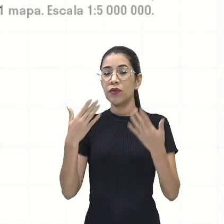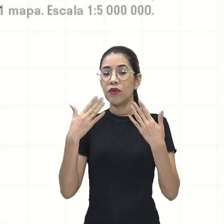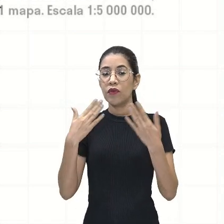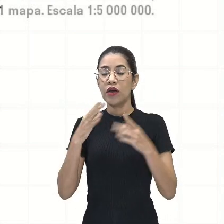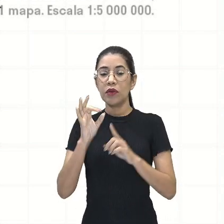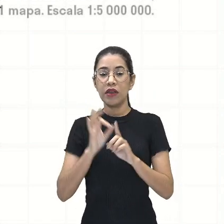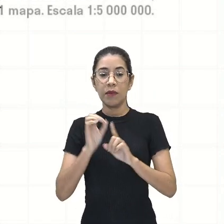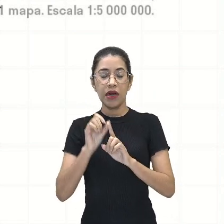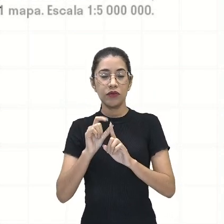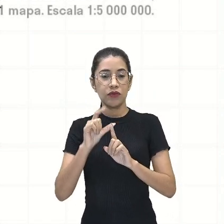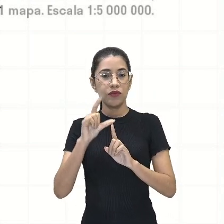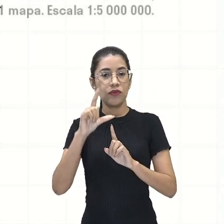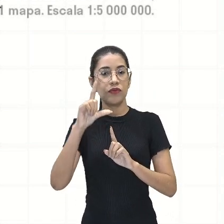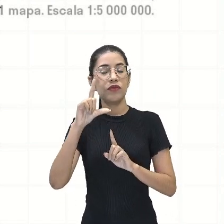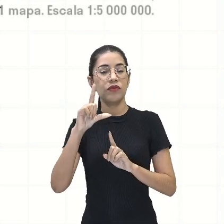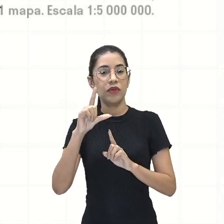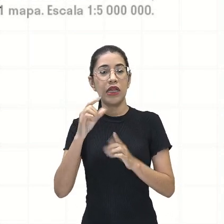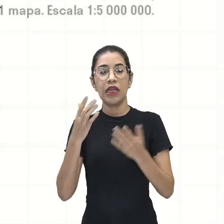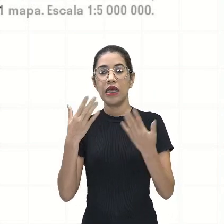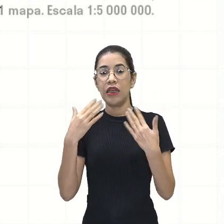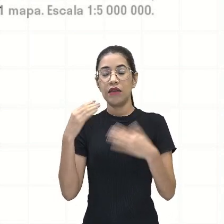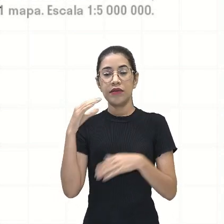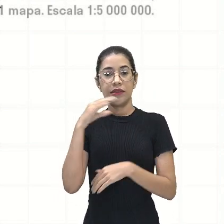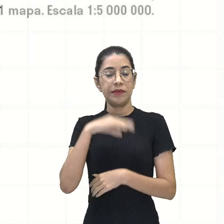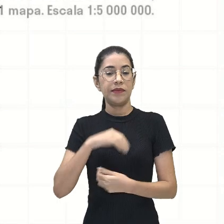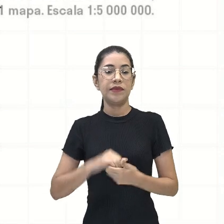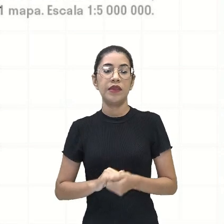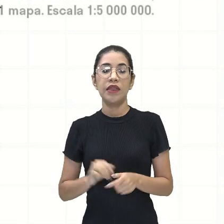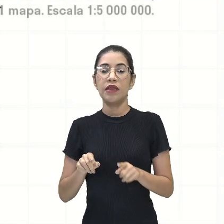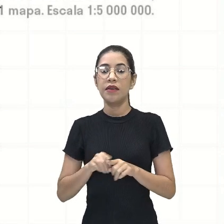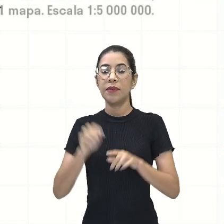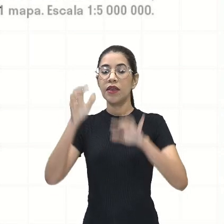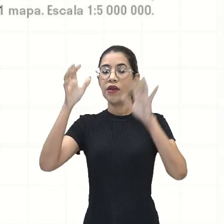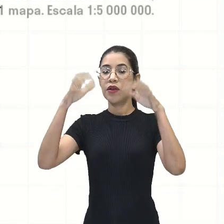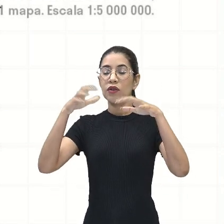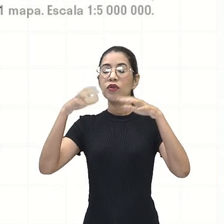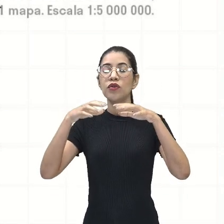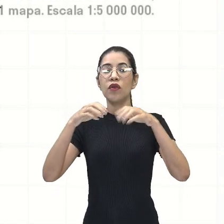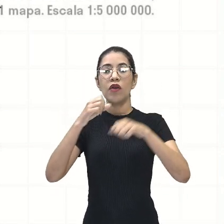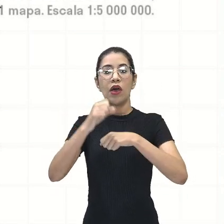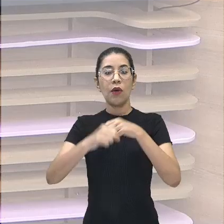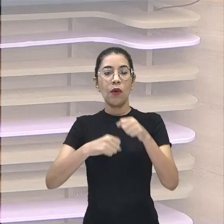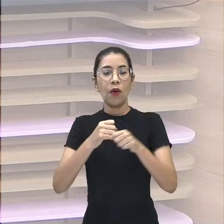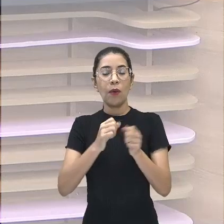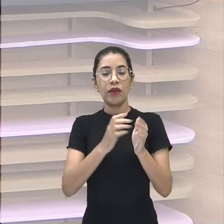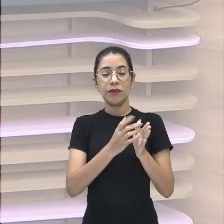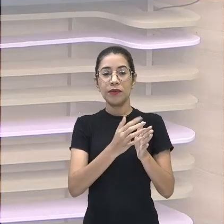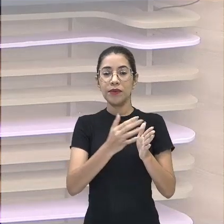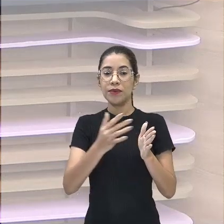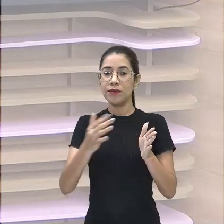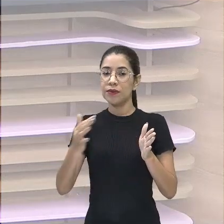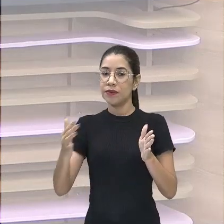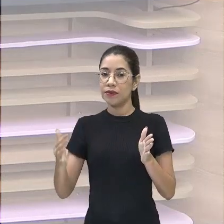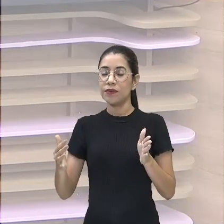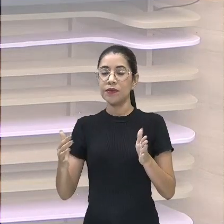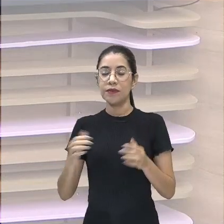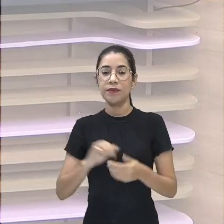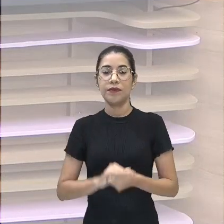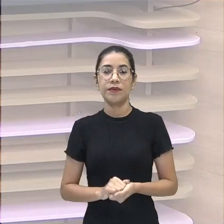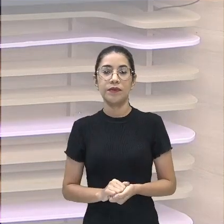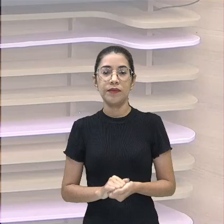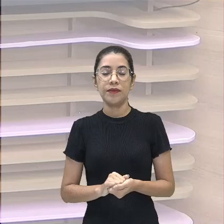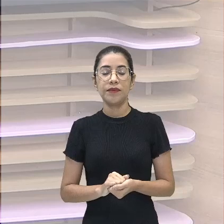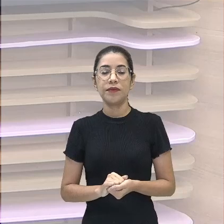tornam mais elevadas, é mais quente. E as chuvas elas são bem distribuídas ao longo do ano.